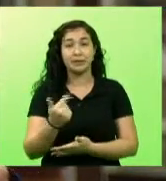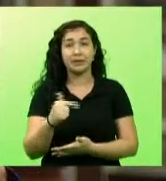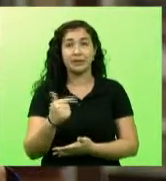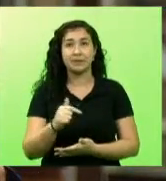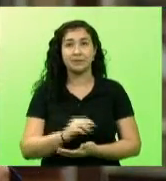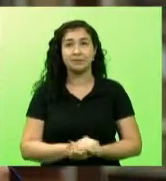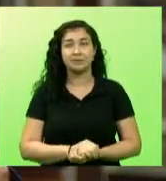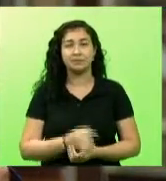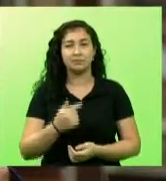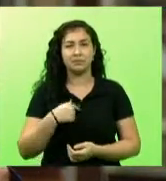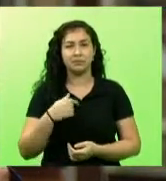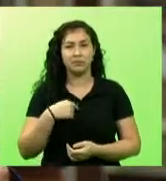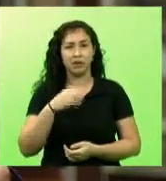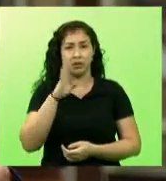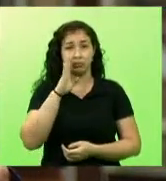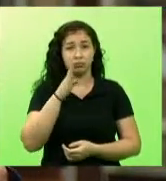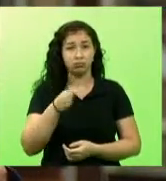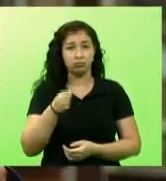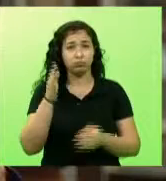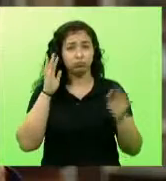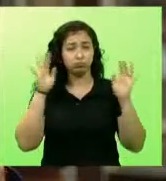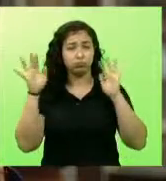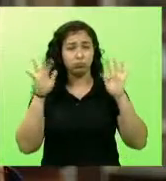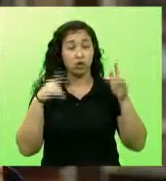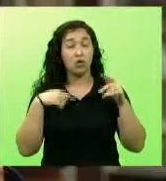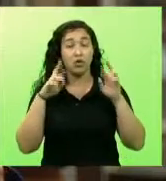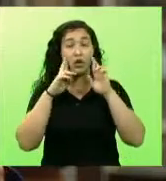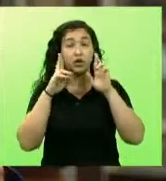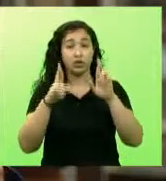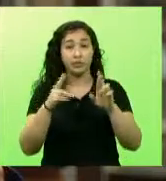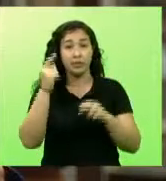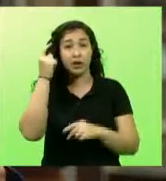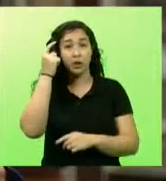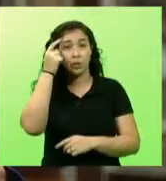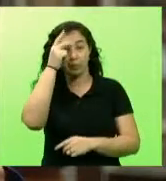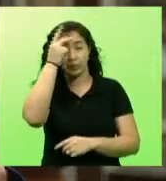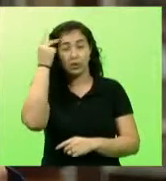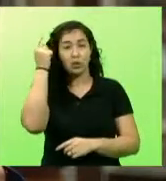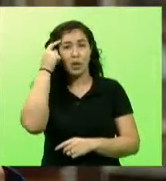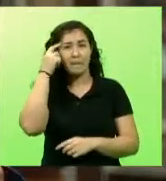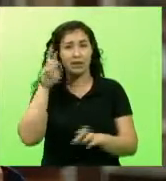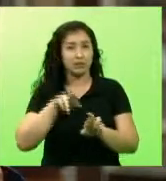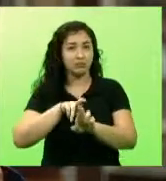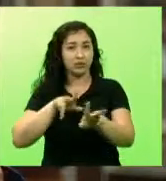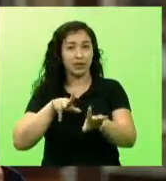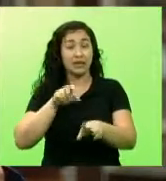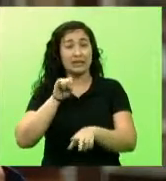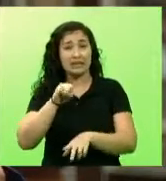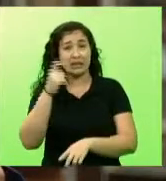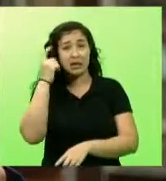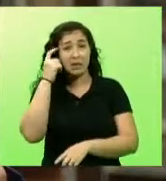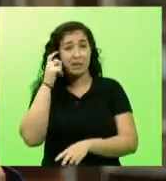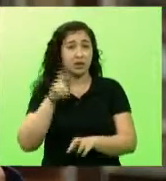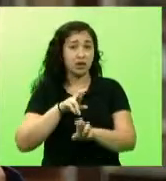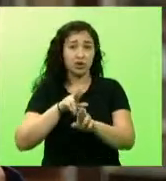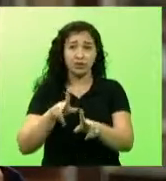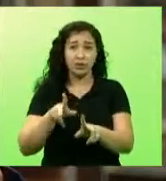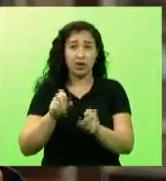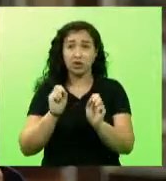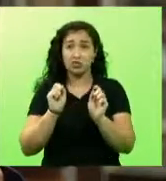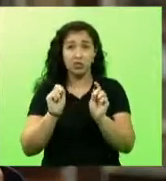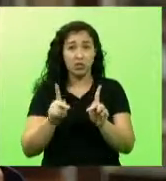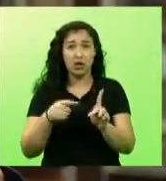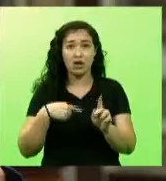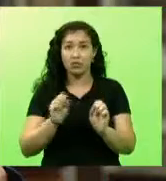Eu sigo essa linha de raciocínio, respeito quem pensa o contrário. E se alguém aqui pensar o contrário e foi impelido de fazer, eu